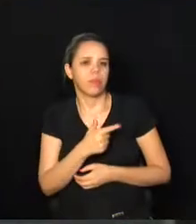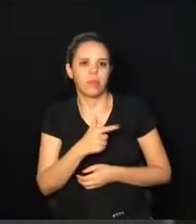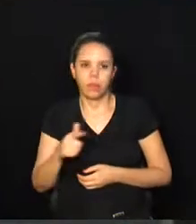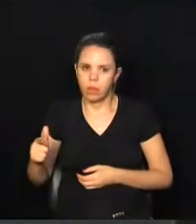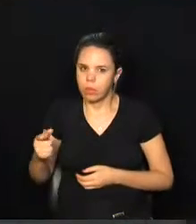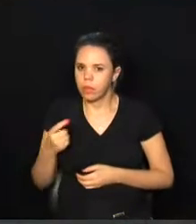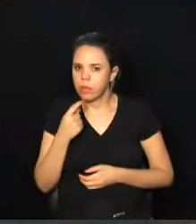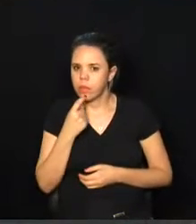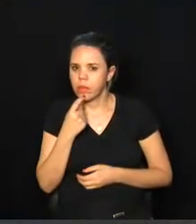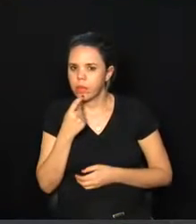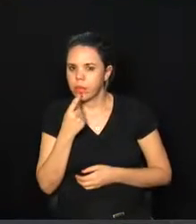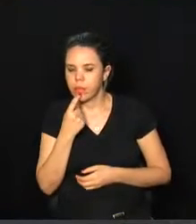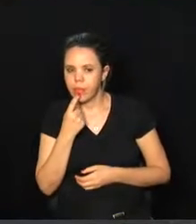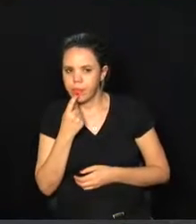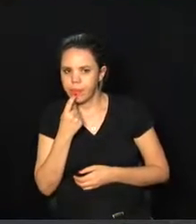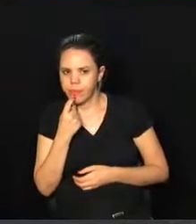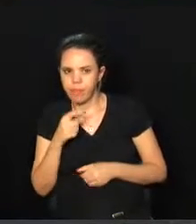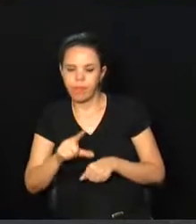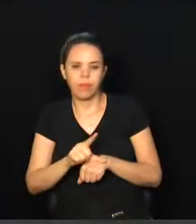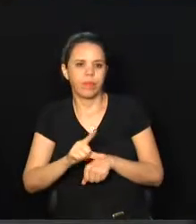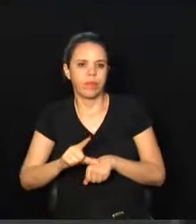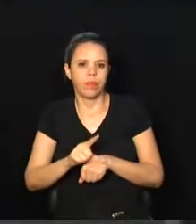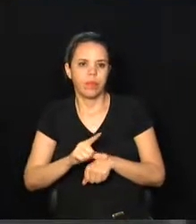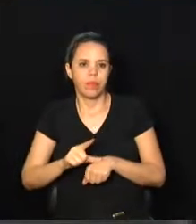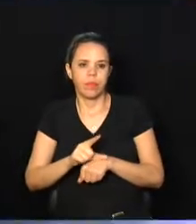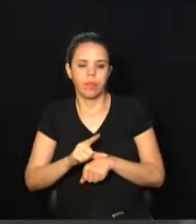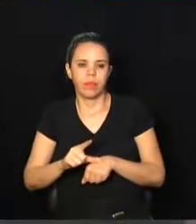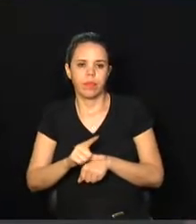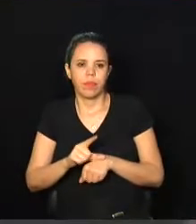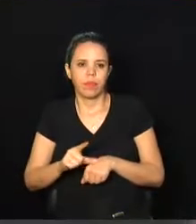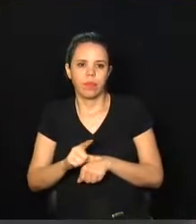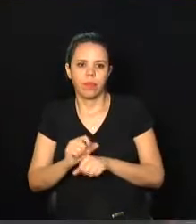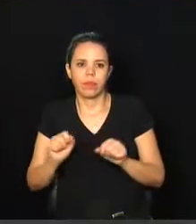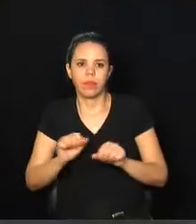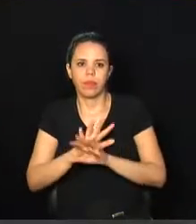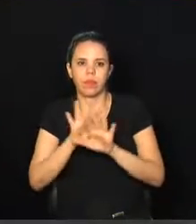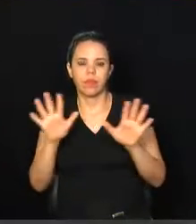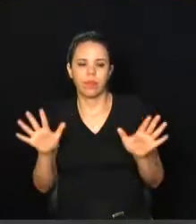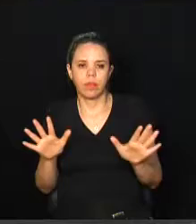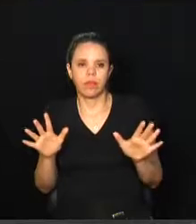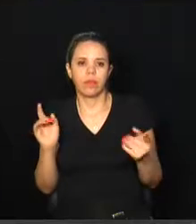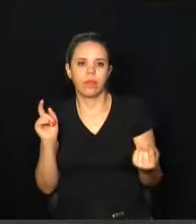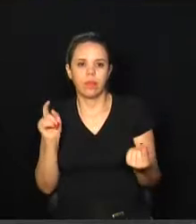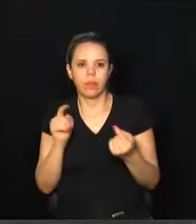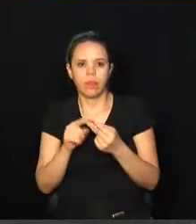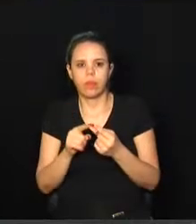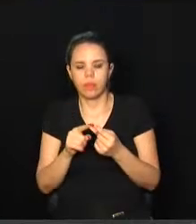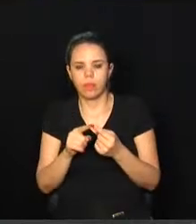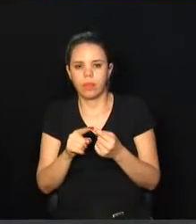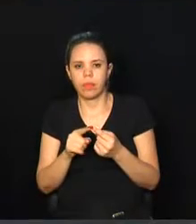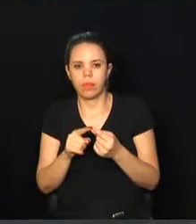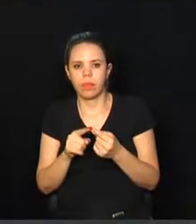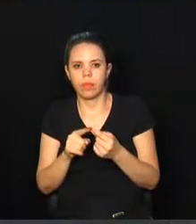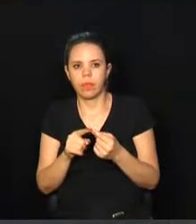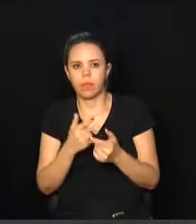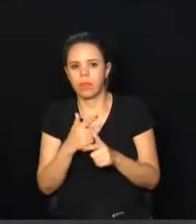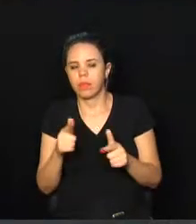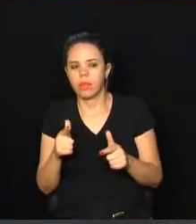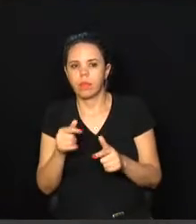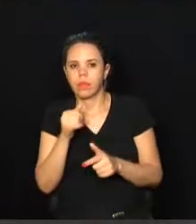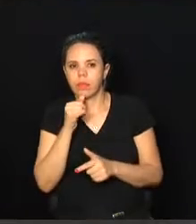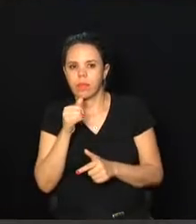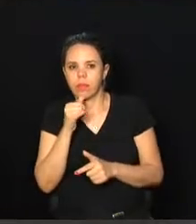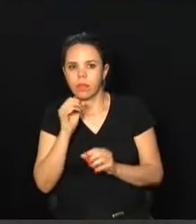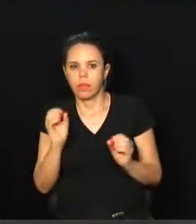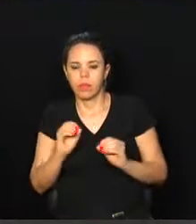em Campinas uma legislação extremamente clara e objetiva, que não fugisse